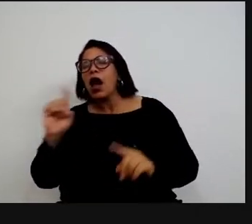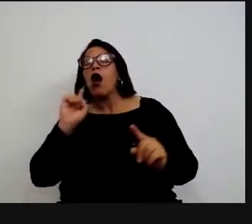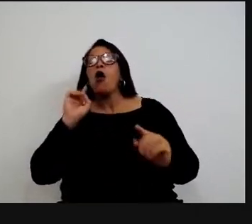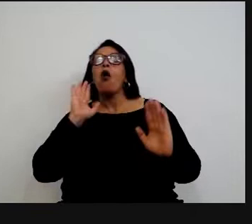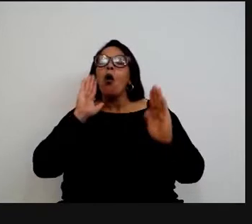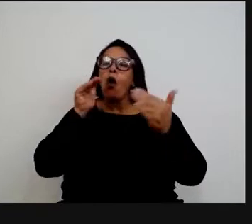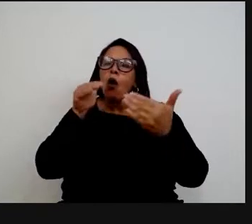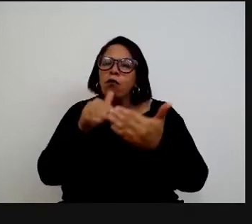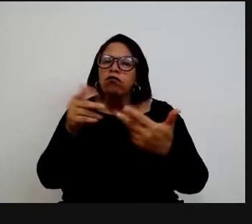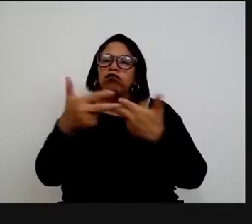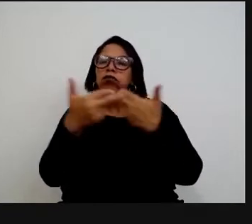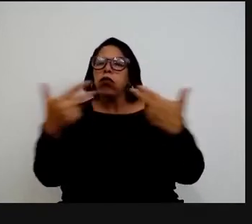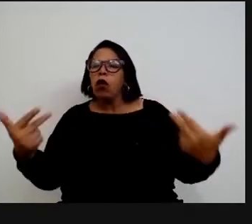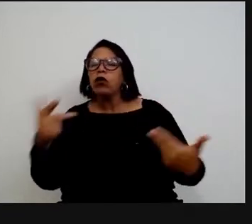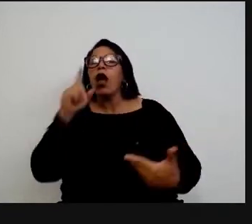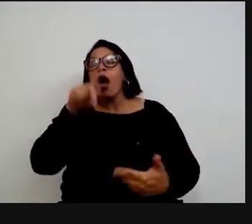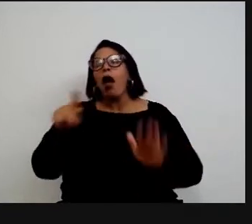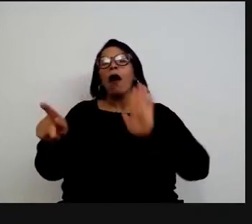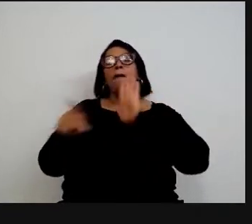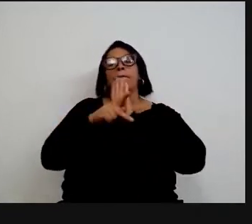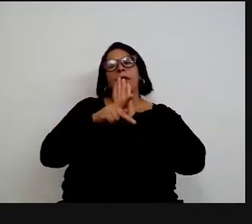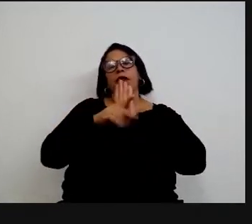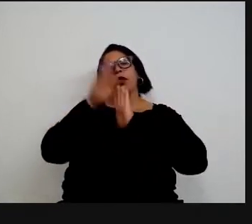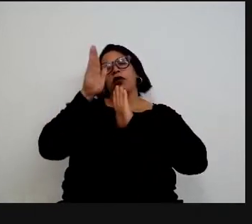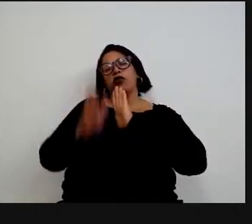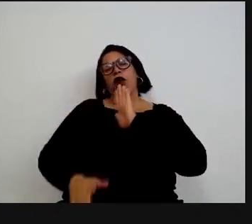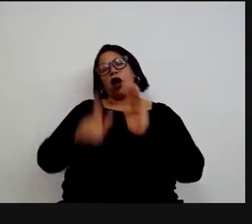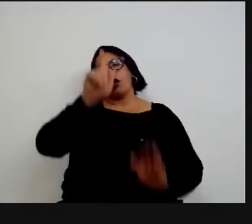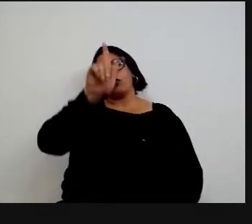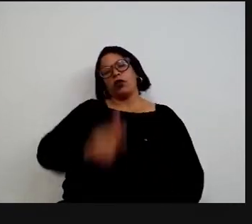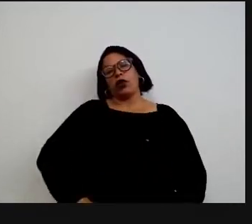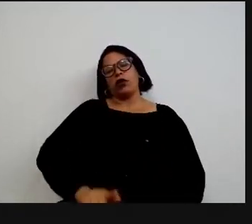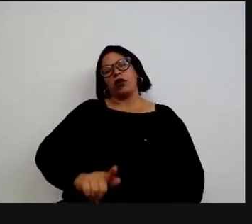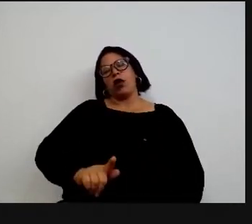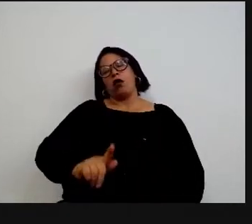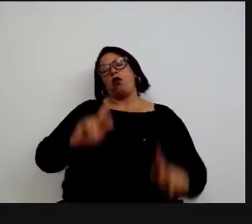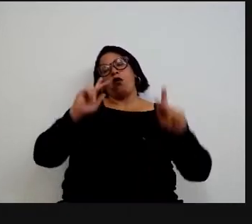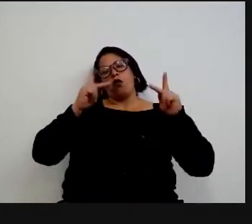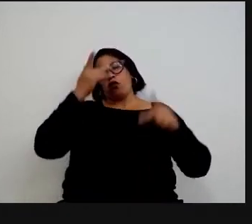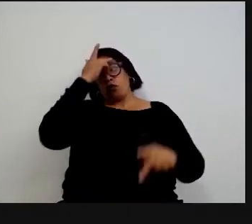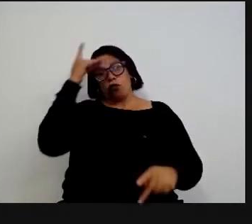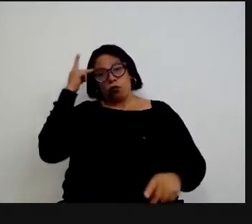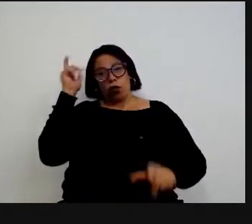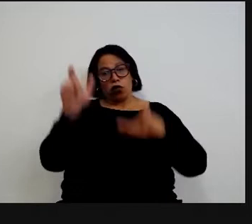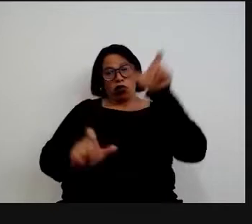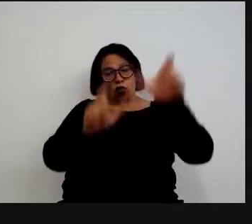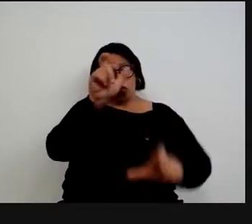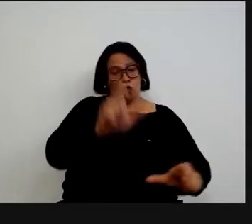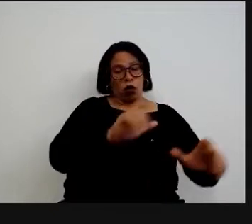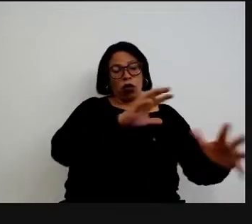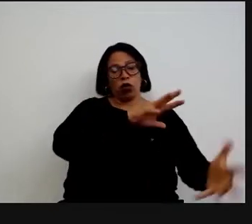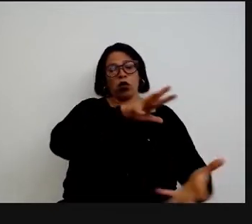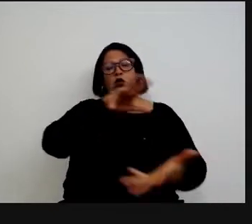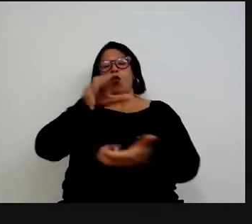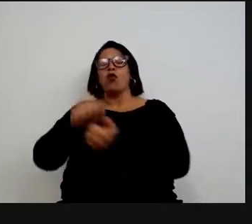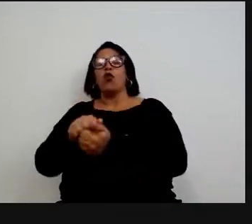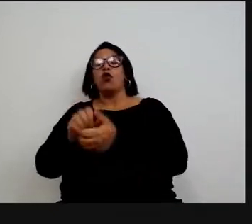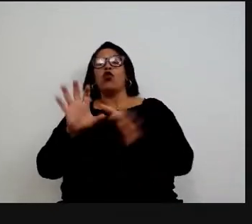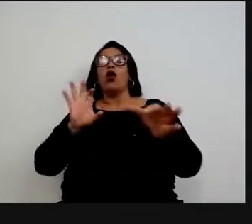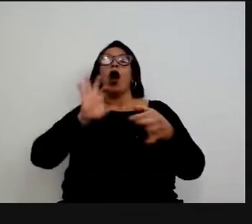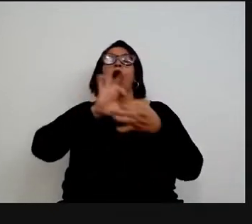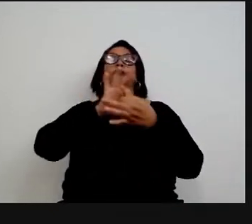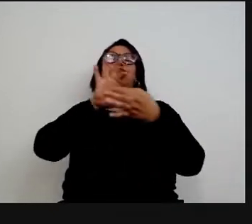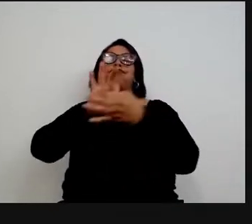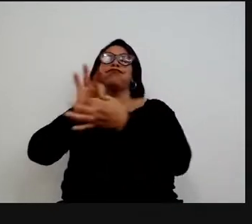indo, tudo isso. Então, isso já faz parte da gestão de pessoas, né, no mundo que a